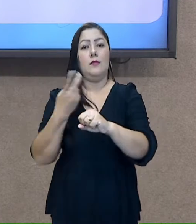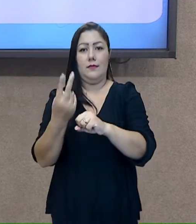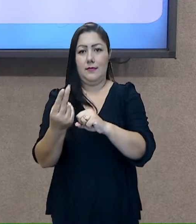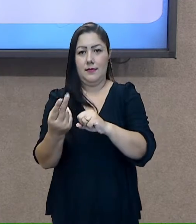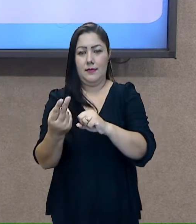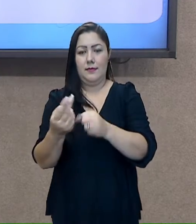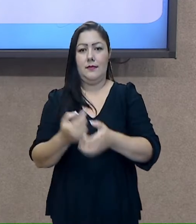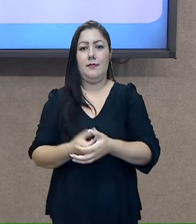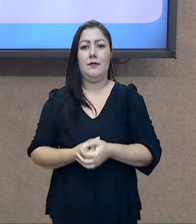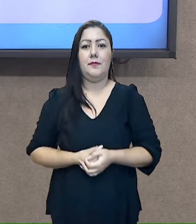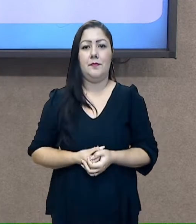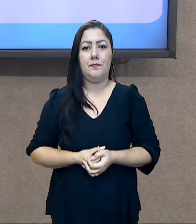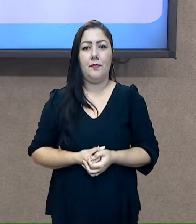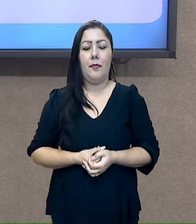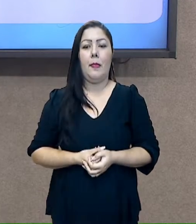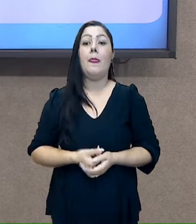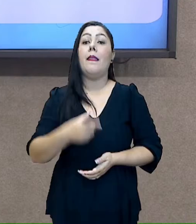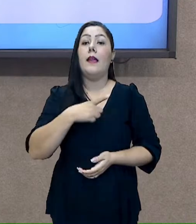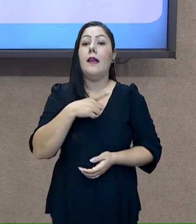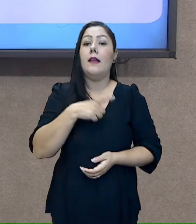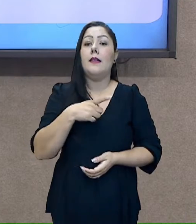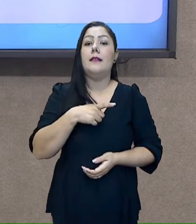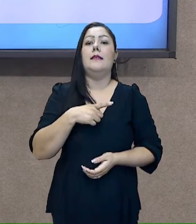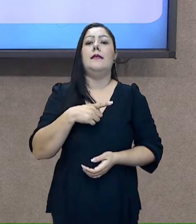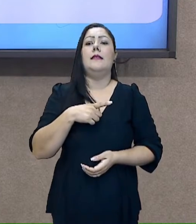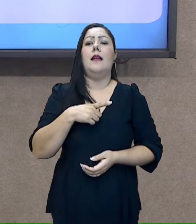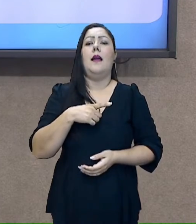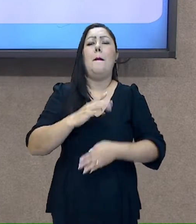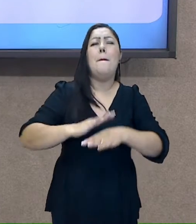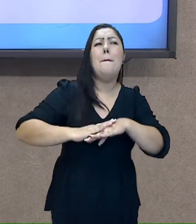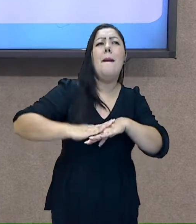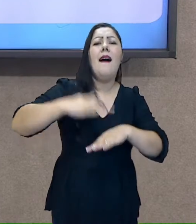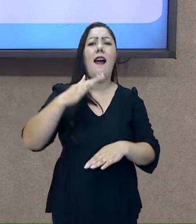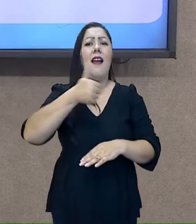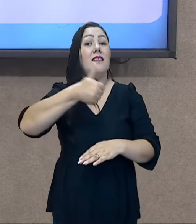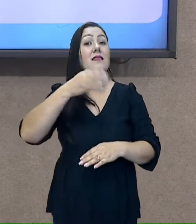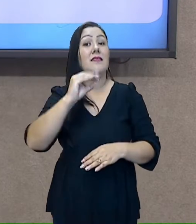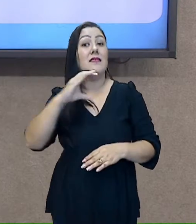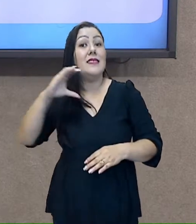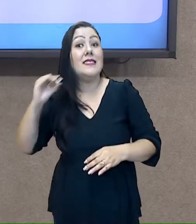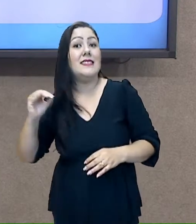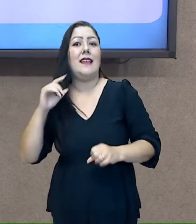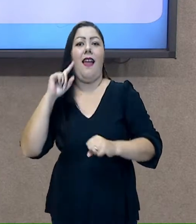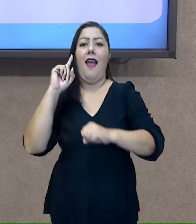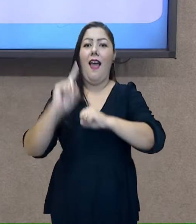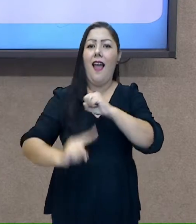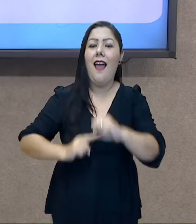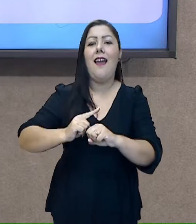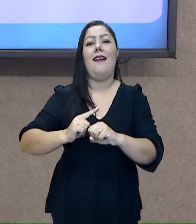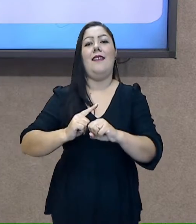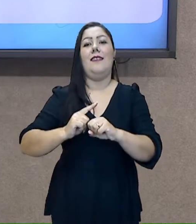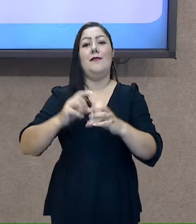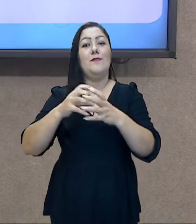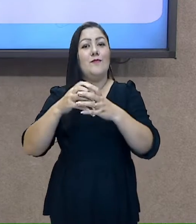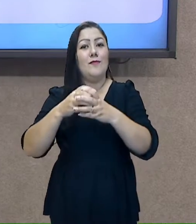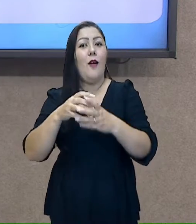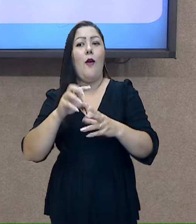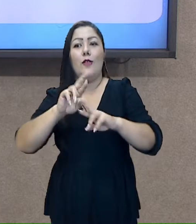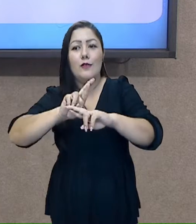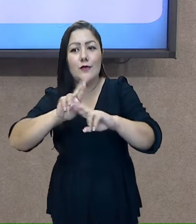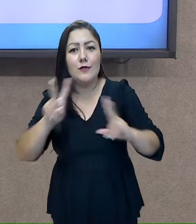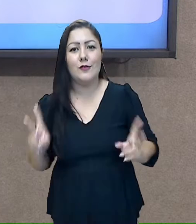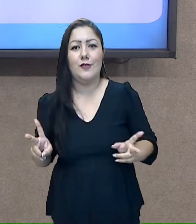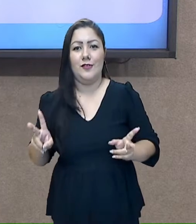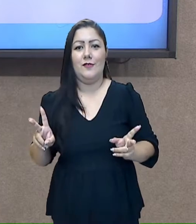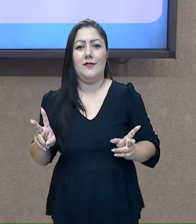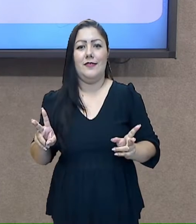atômico. Existem mais de 100 elementos químicos diferentes e a